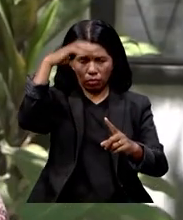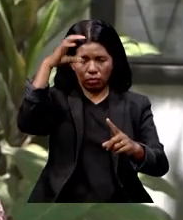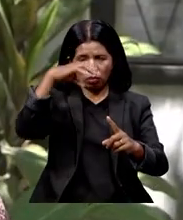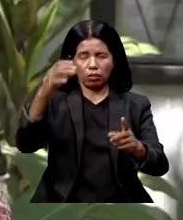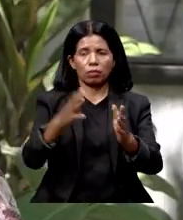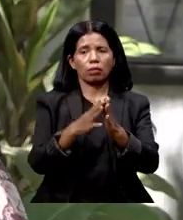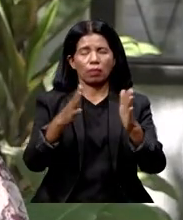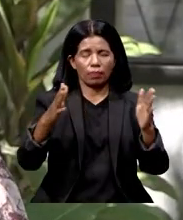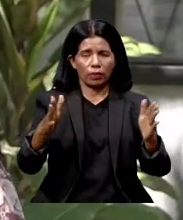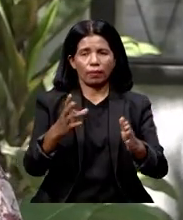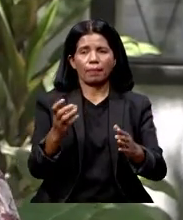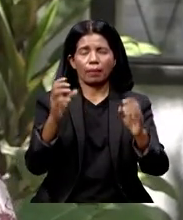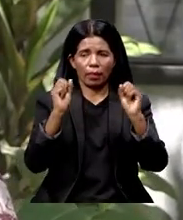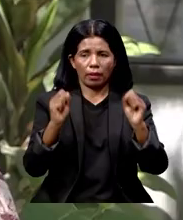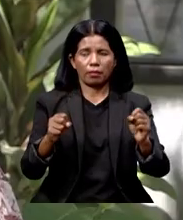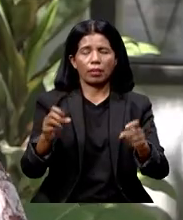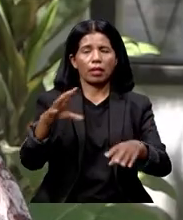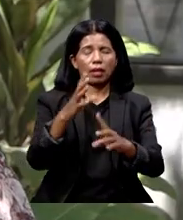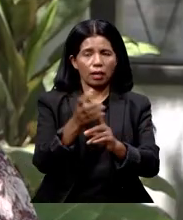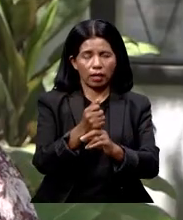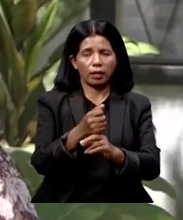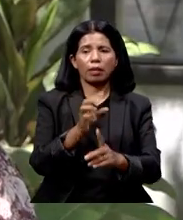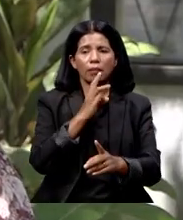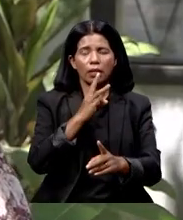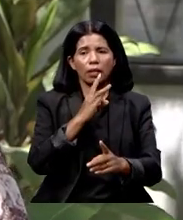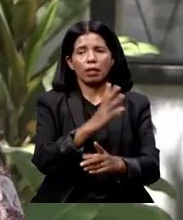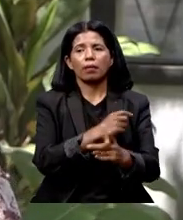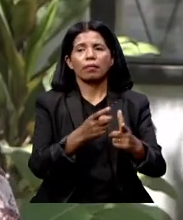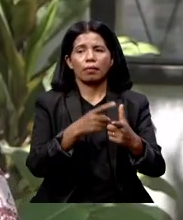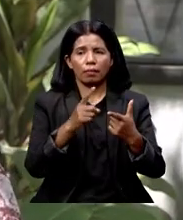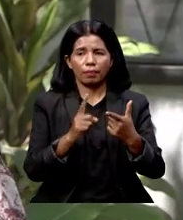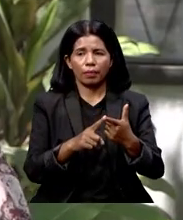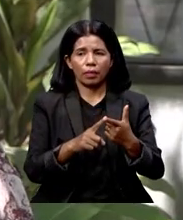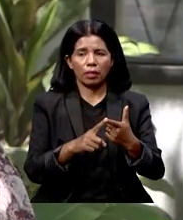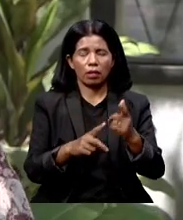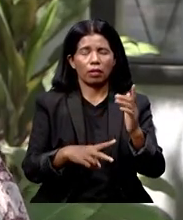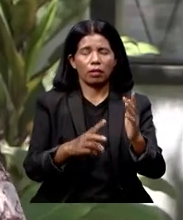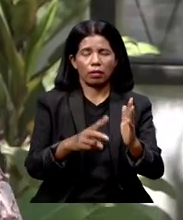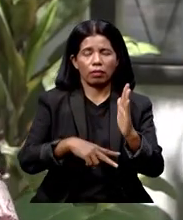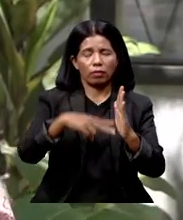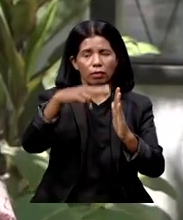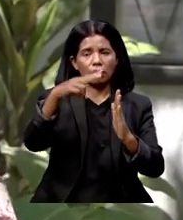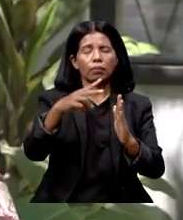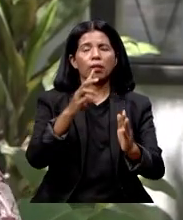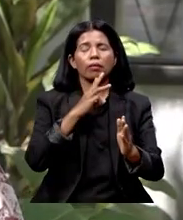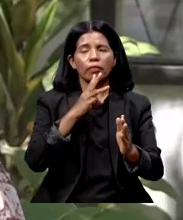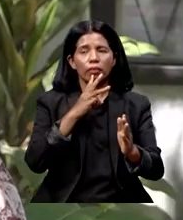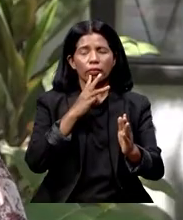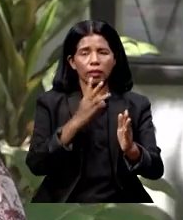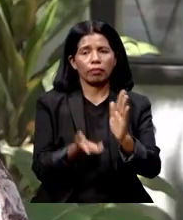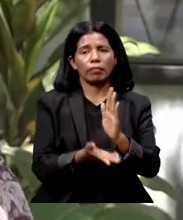udang monurai, bele KRB, e depois, a volume BN, mantenga, bele